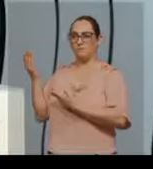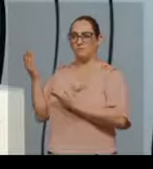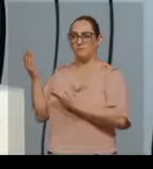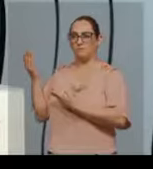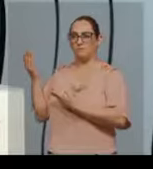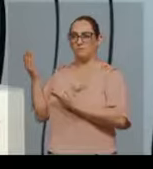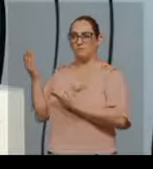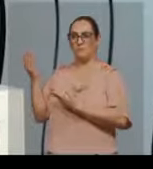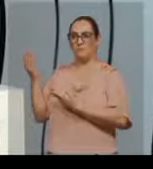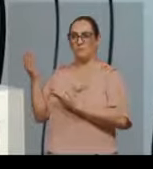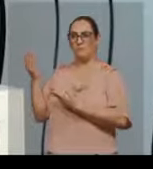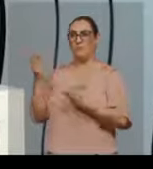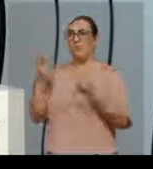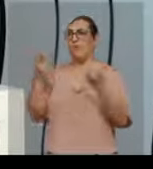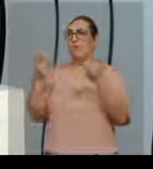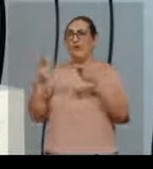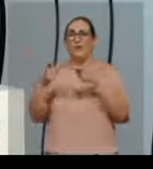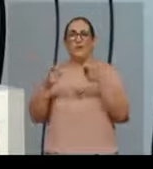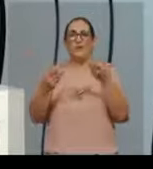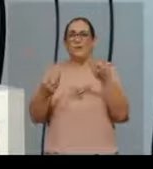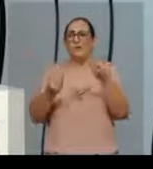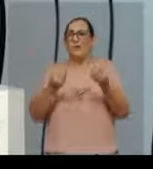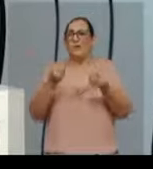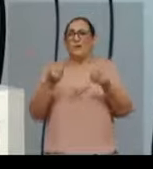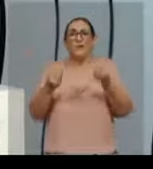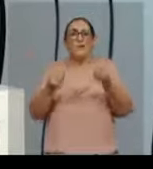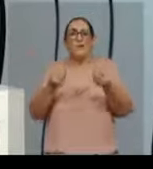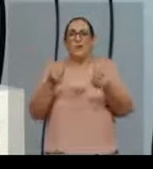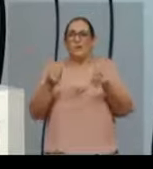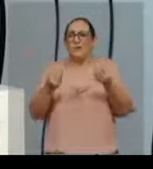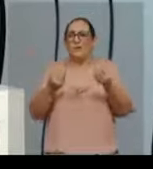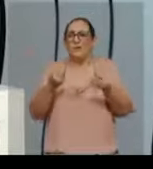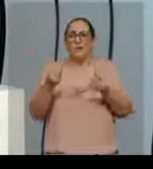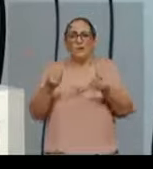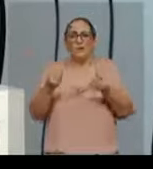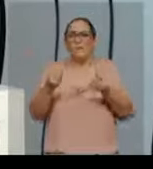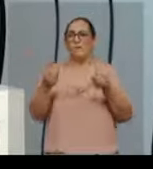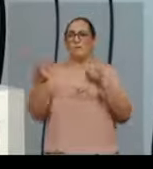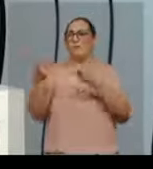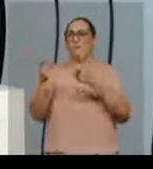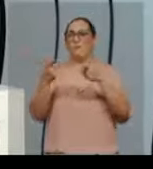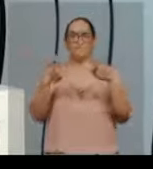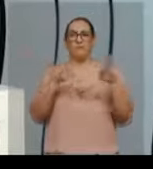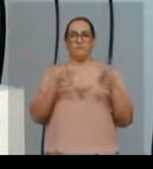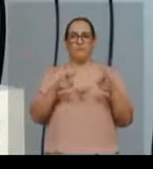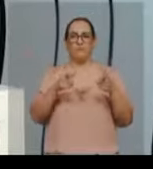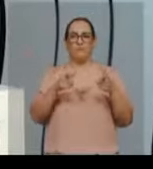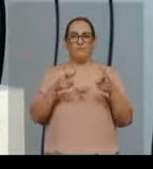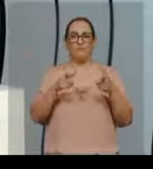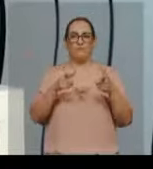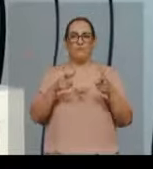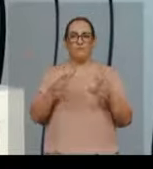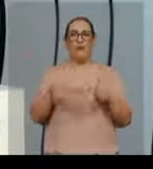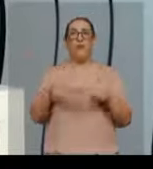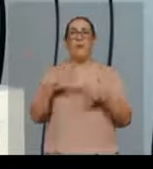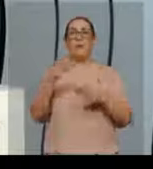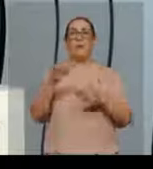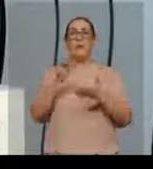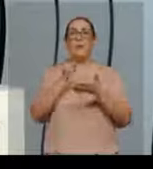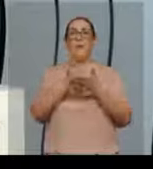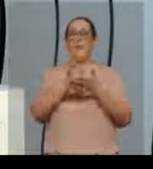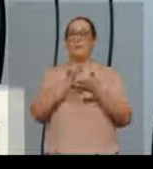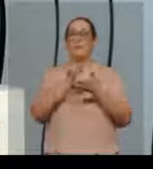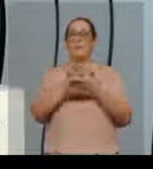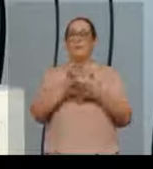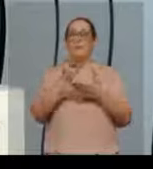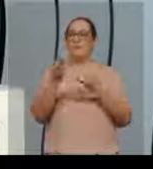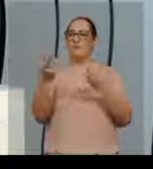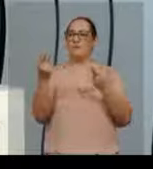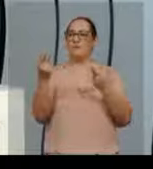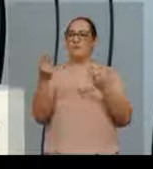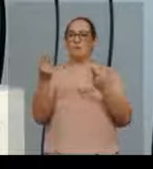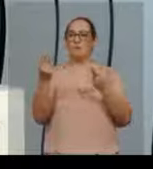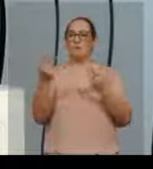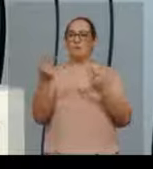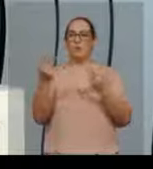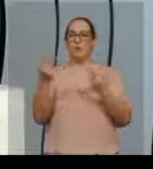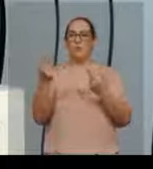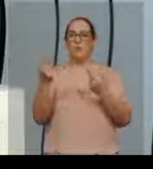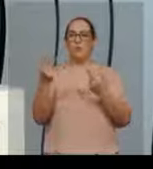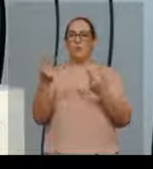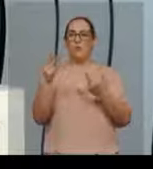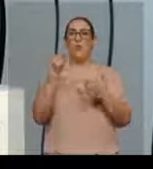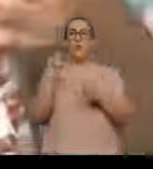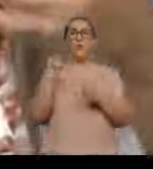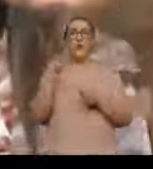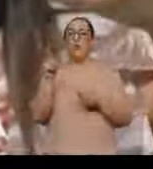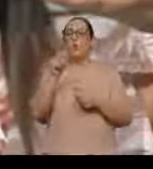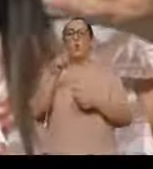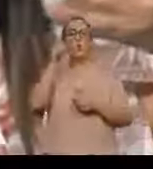Uai, não tem como, Débora, não tem jeito. Não tem jeito. Então, olha só, mesmo as duas sendo iguais, ó, eu